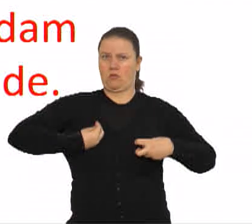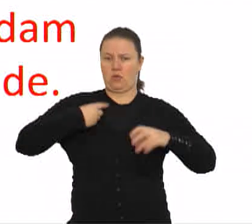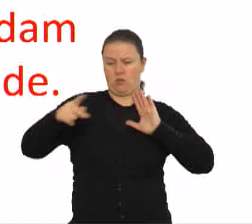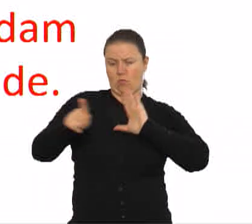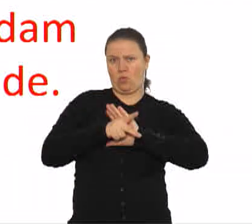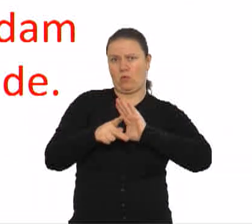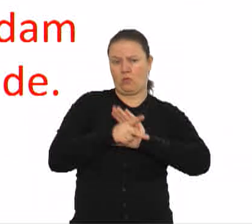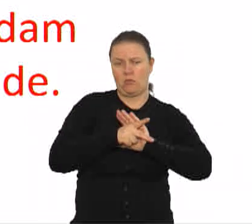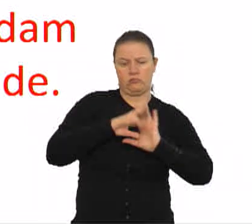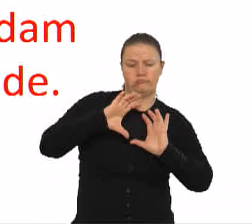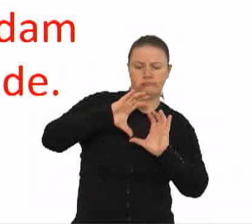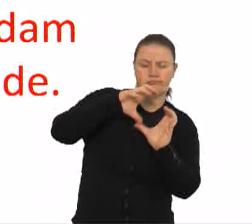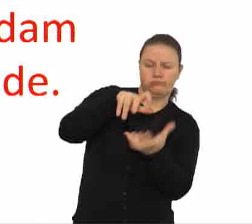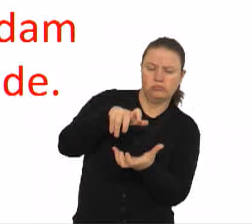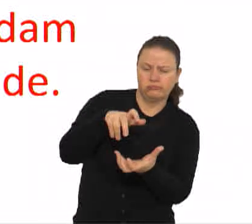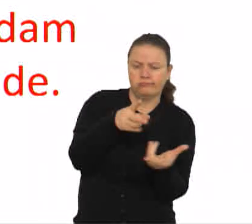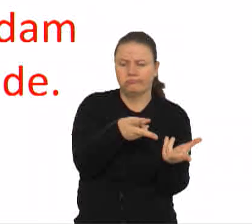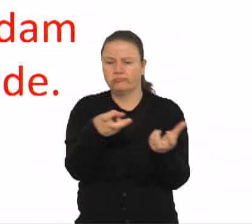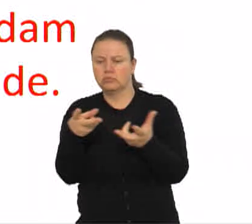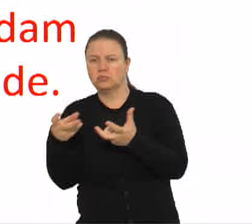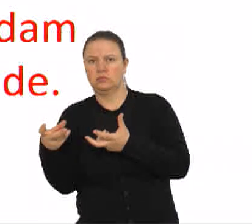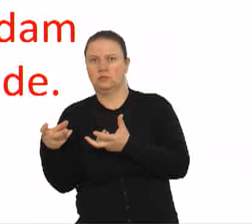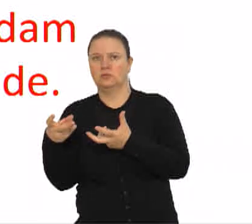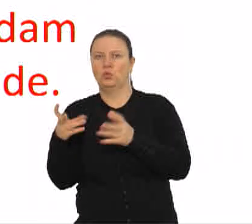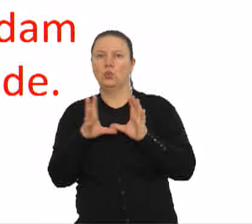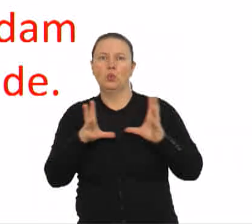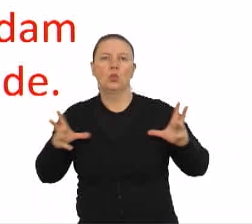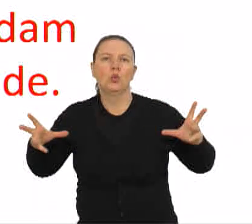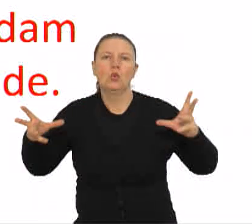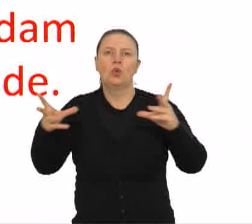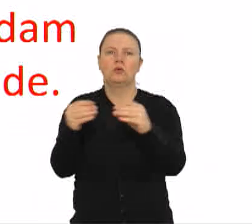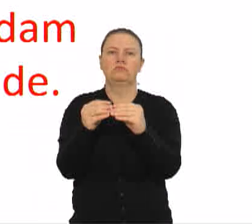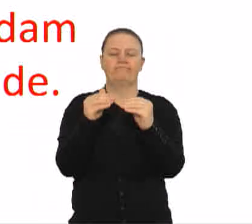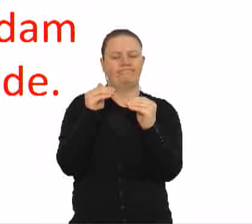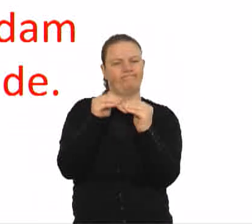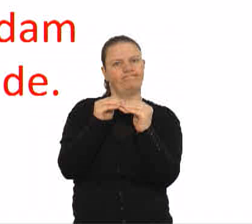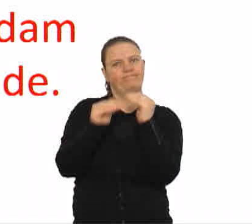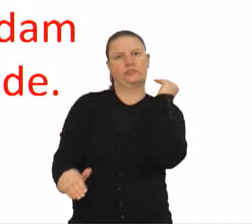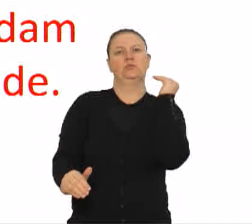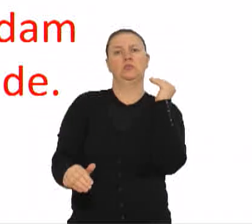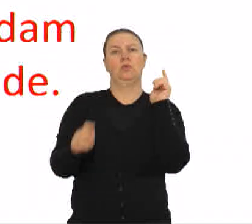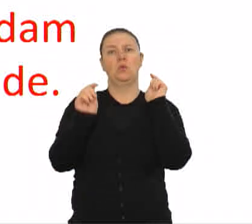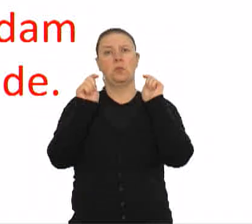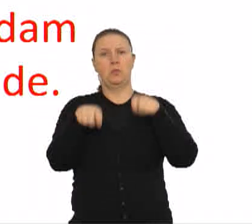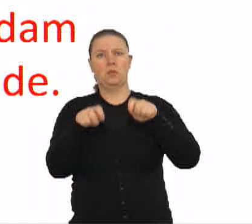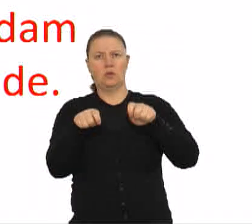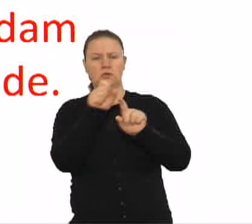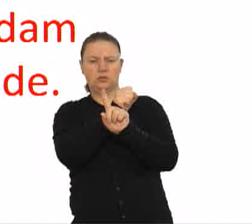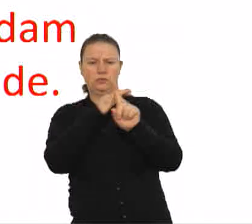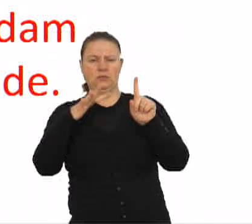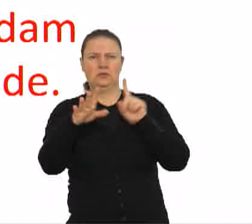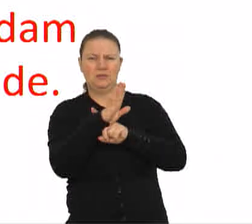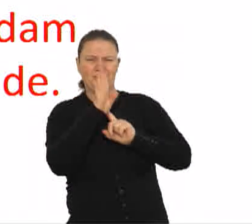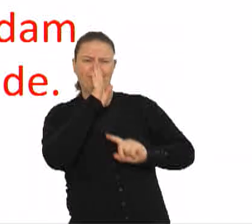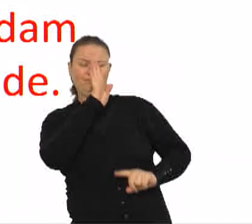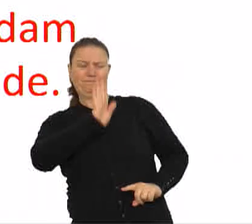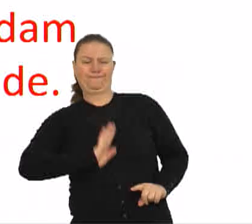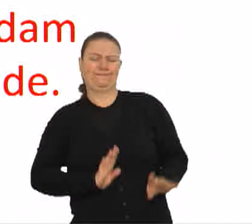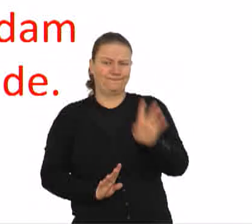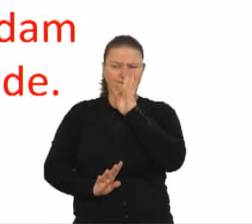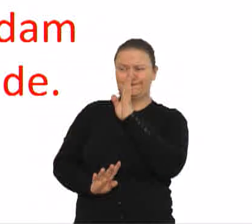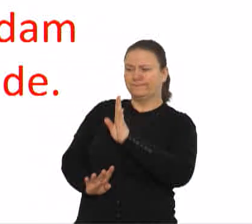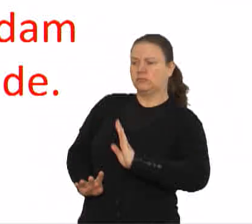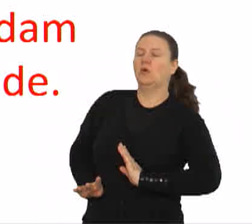as coisas. Certamente, todos que discordam das coisas são mortos pela sociedade, às vezes